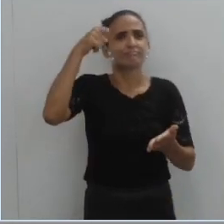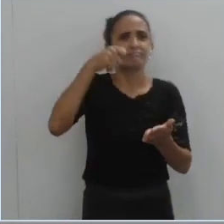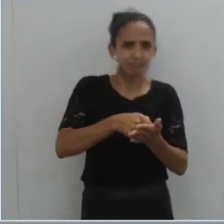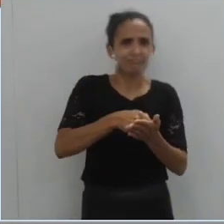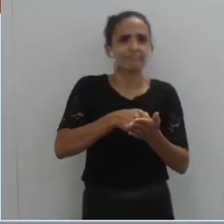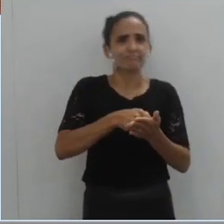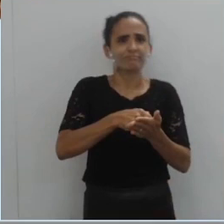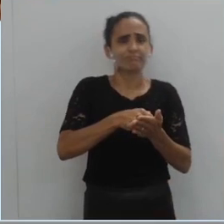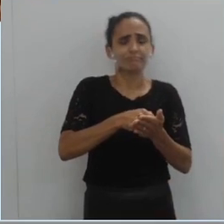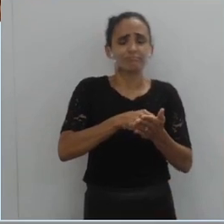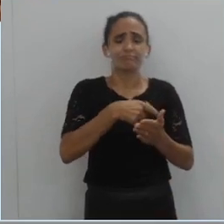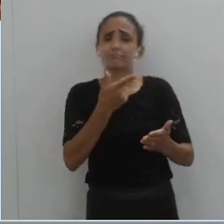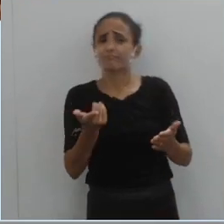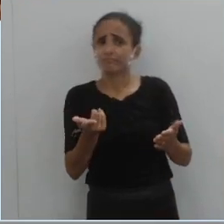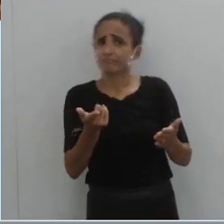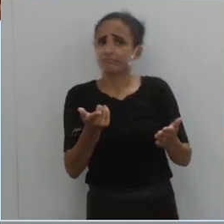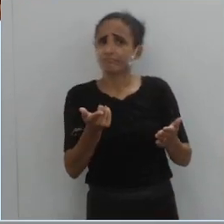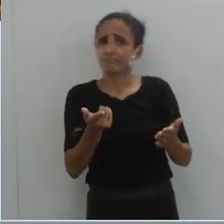estava fora.